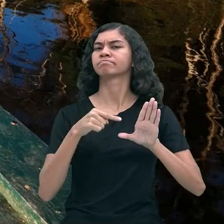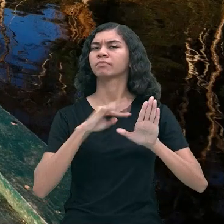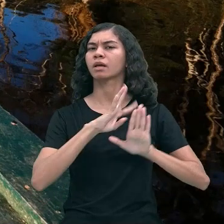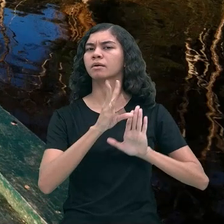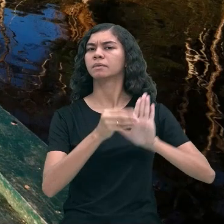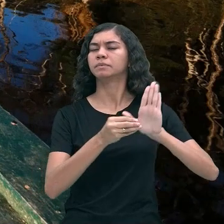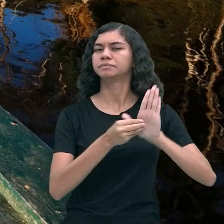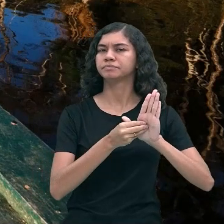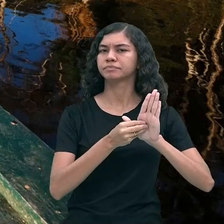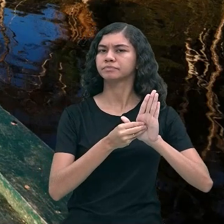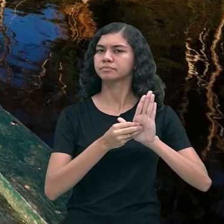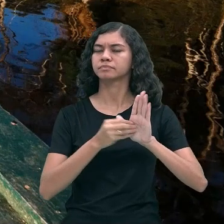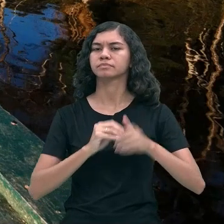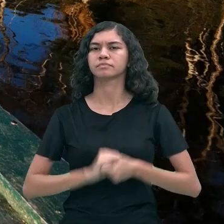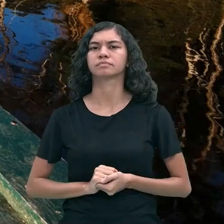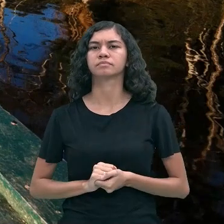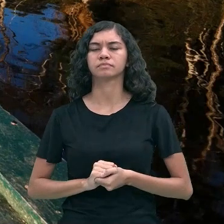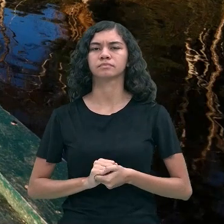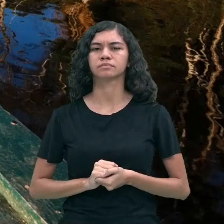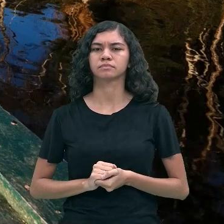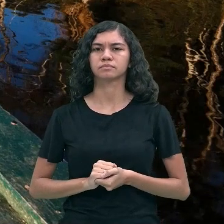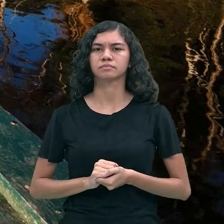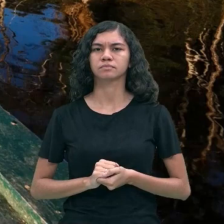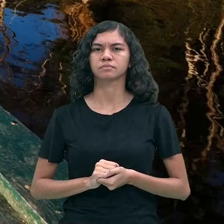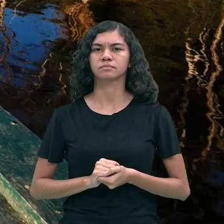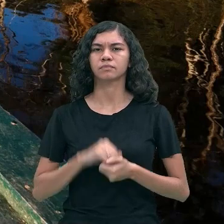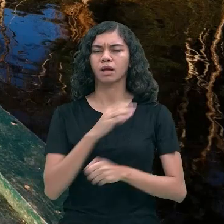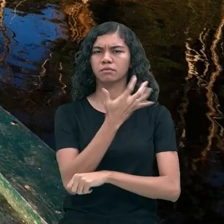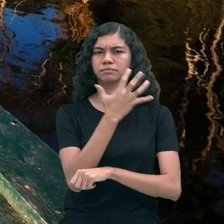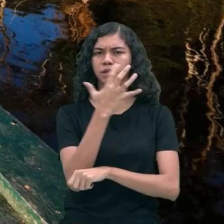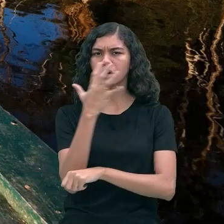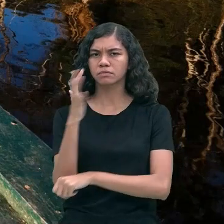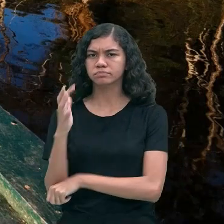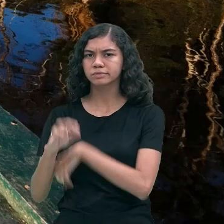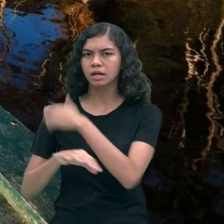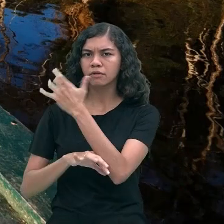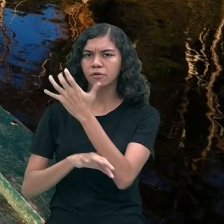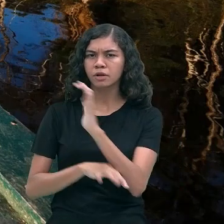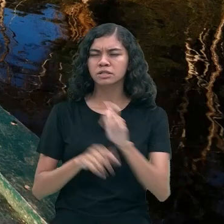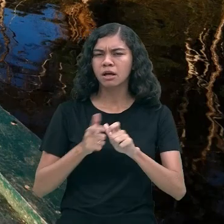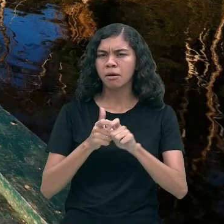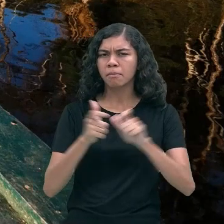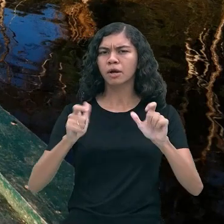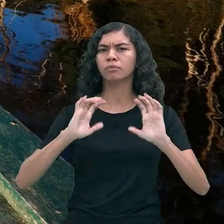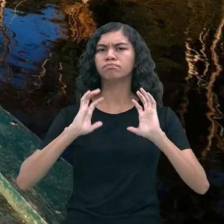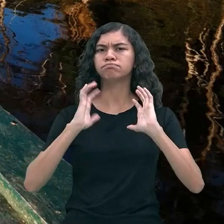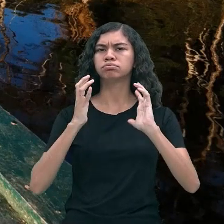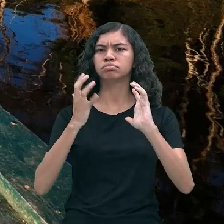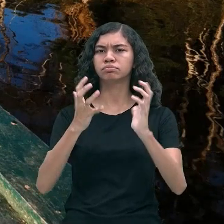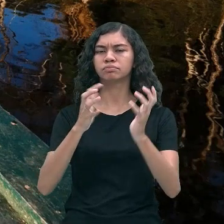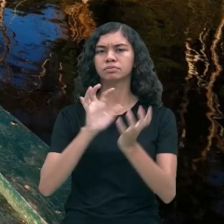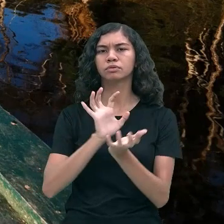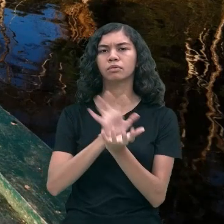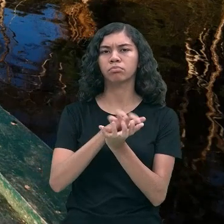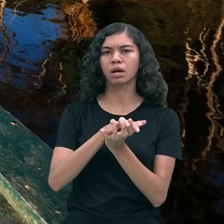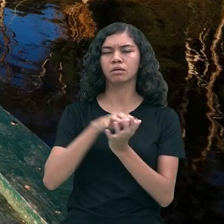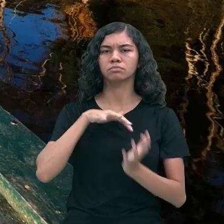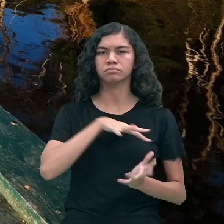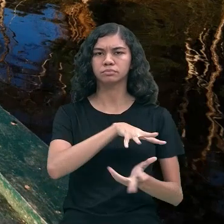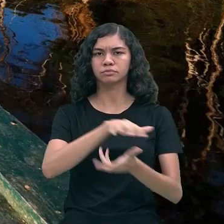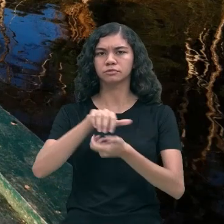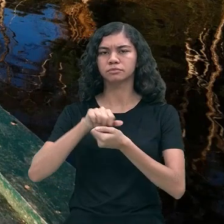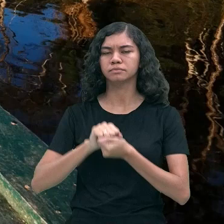vai verificar que a floresta da Amazônica é a maior floresta tropical do mundo, como eu já falei para vocês, e como